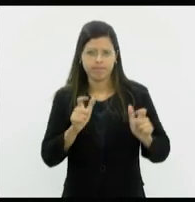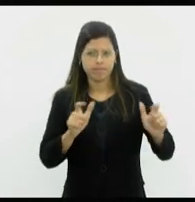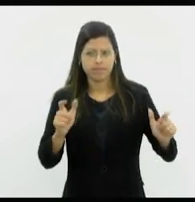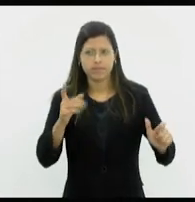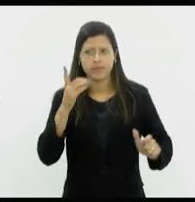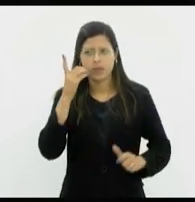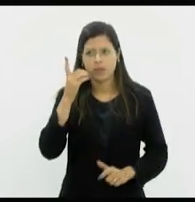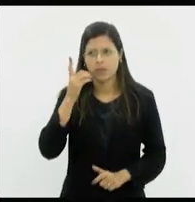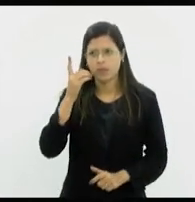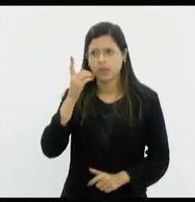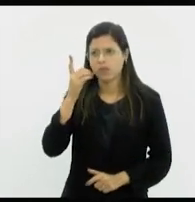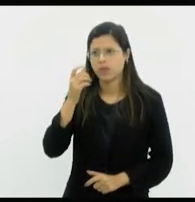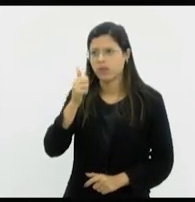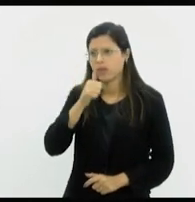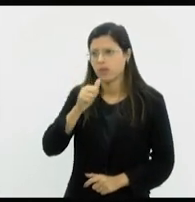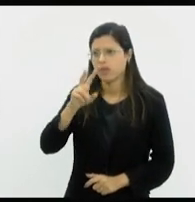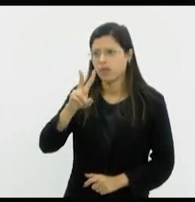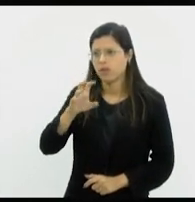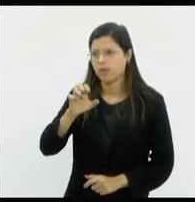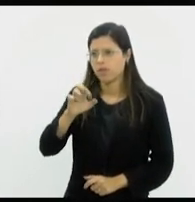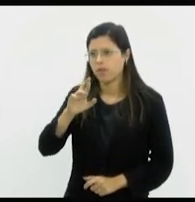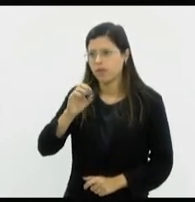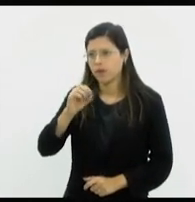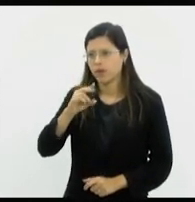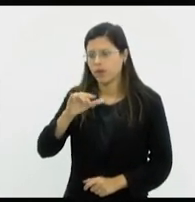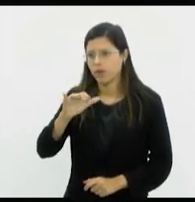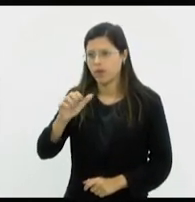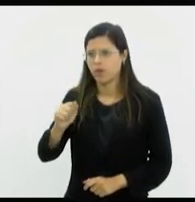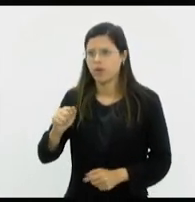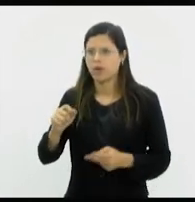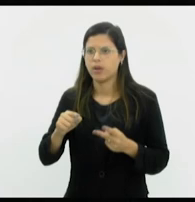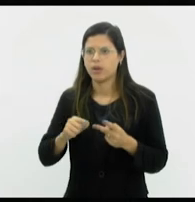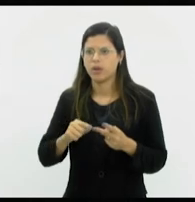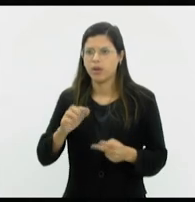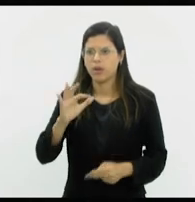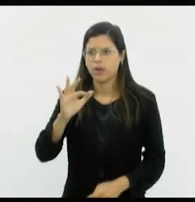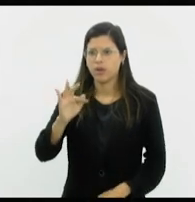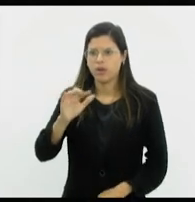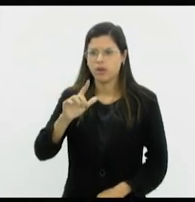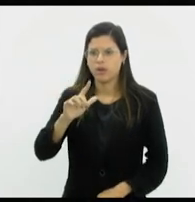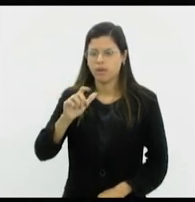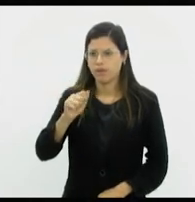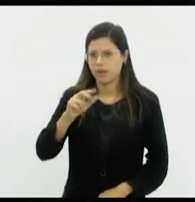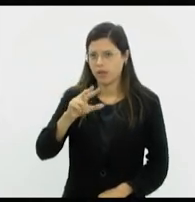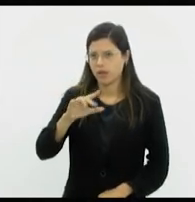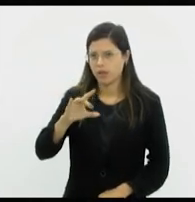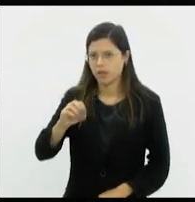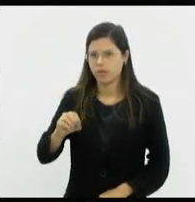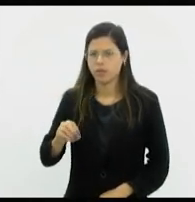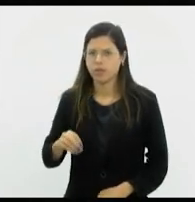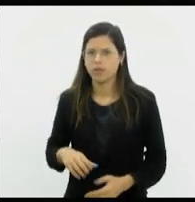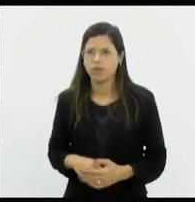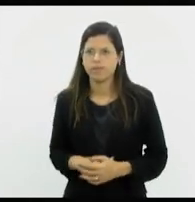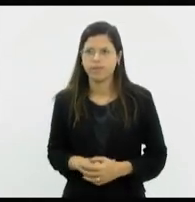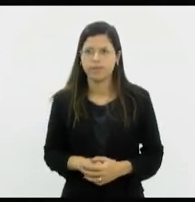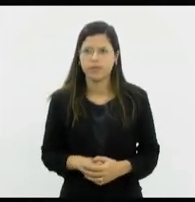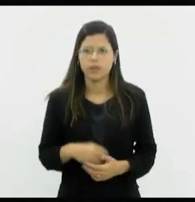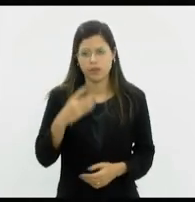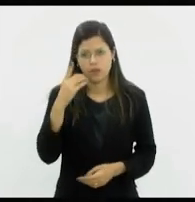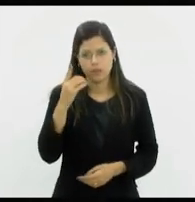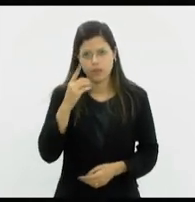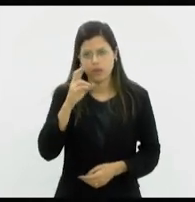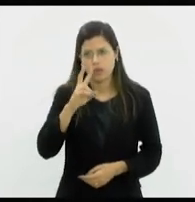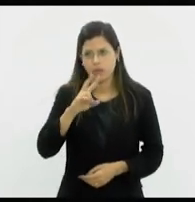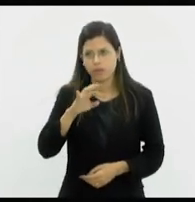deputada Verônica Lima, deputado Flávio Serafini, deputado Vitor